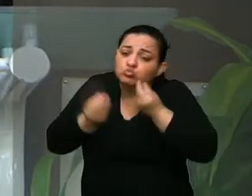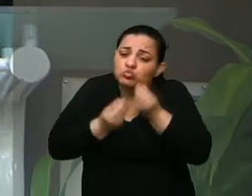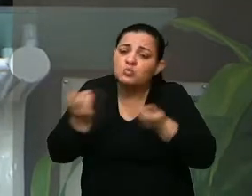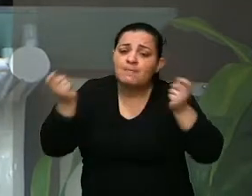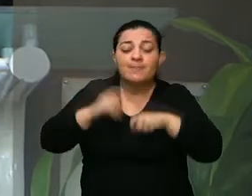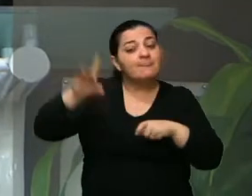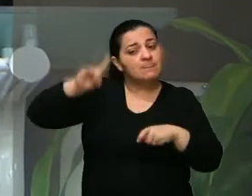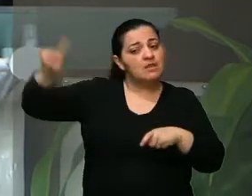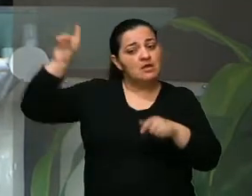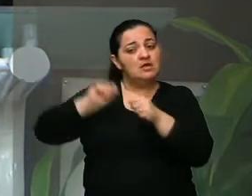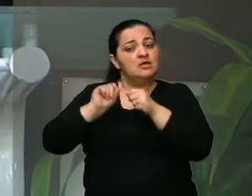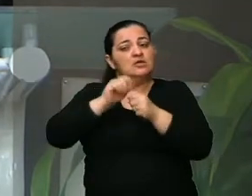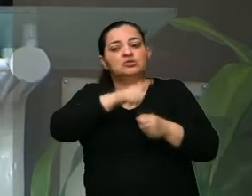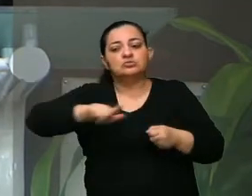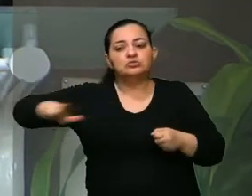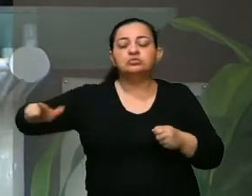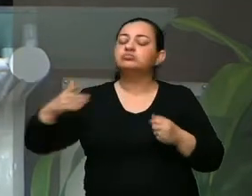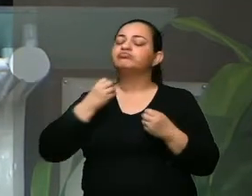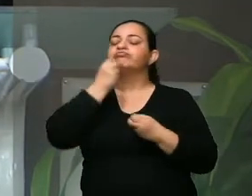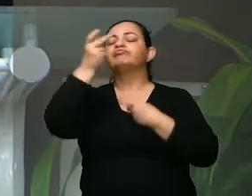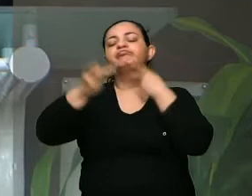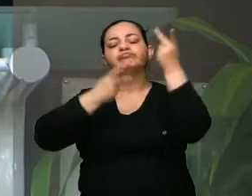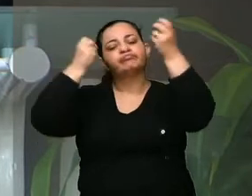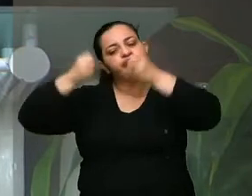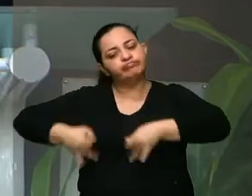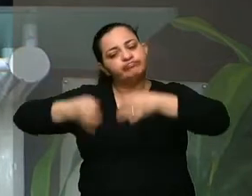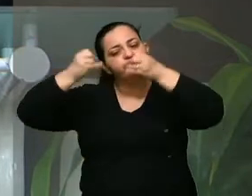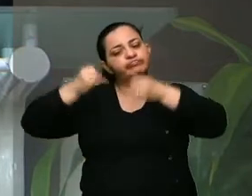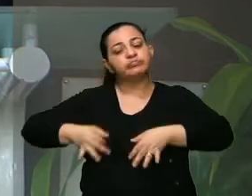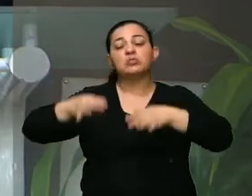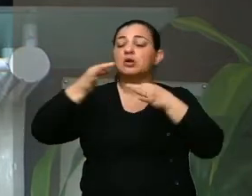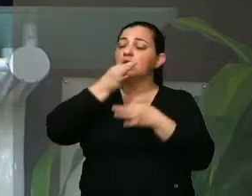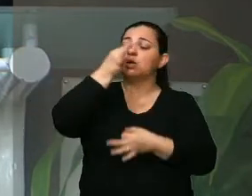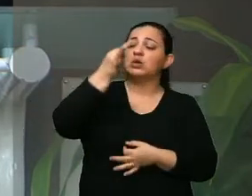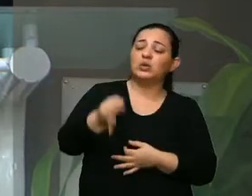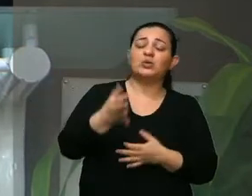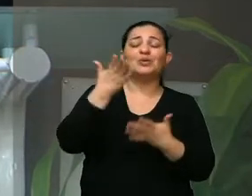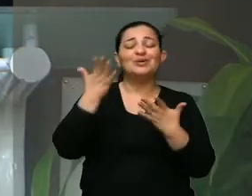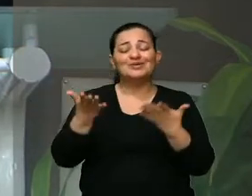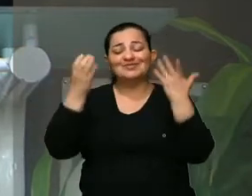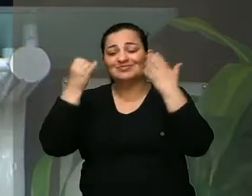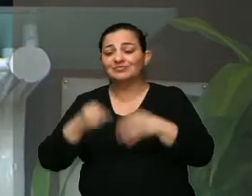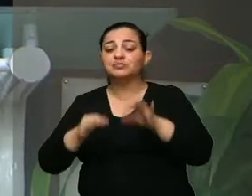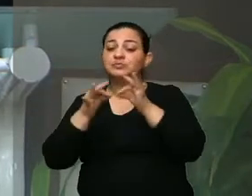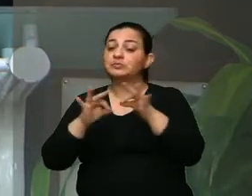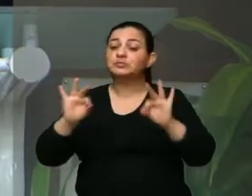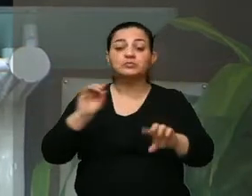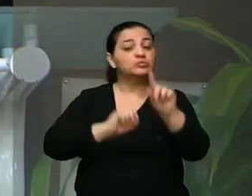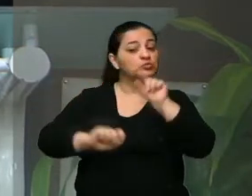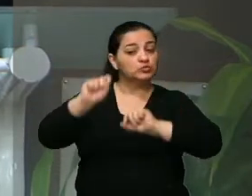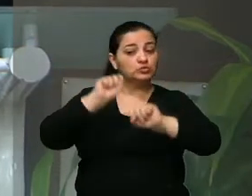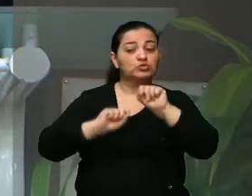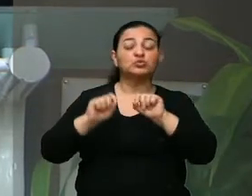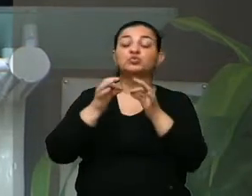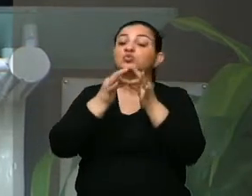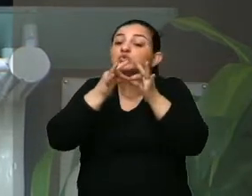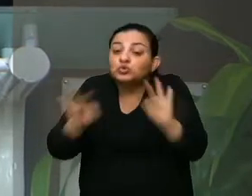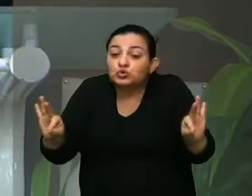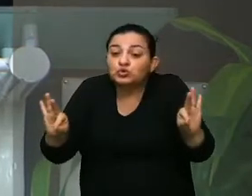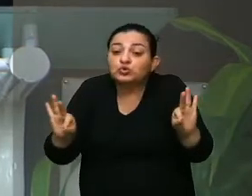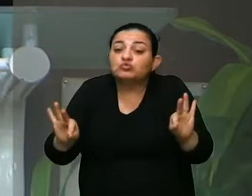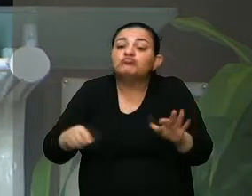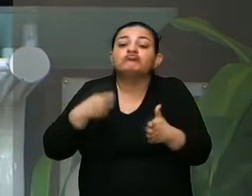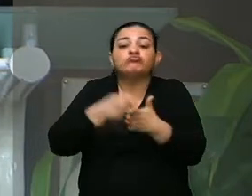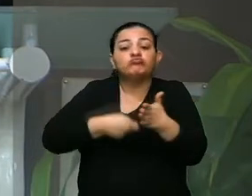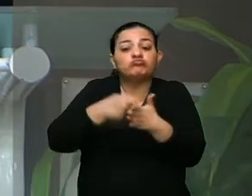quando ele constantemente vem diz otto é terrível ele simplesmente ele simplesmente corre